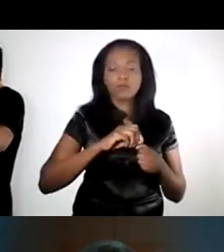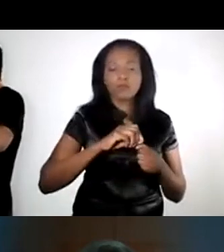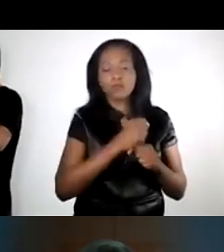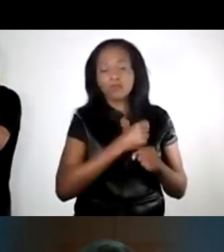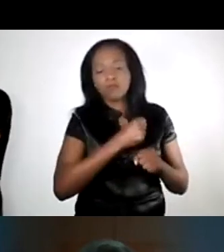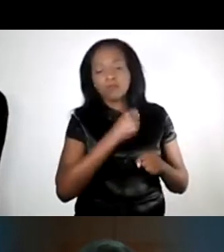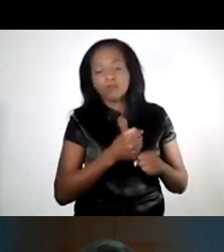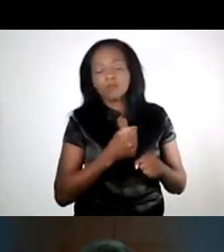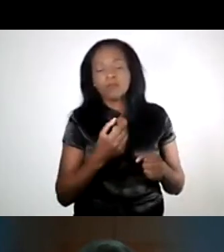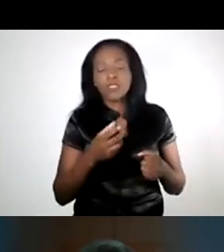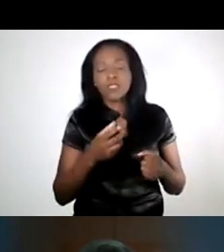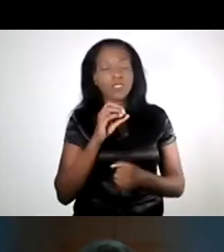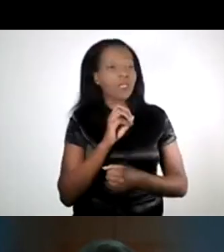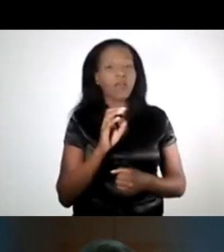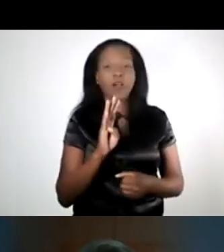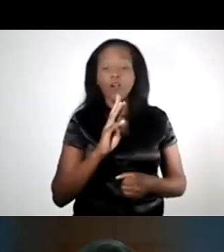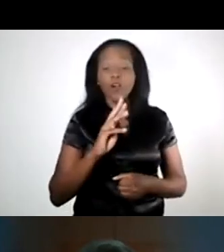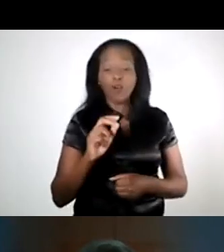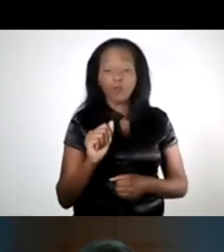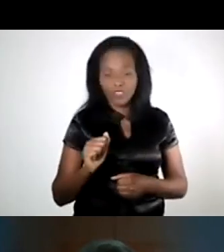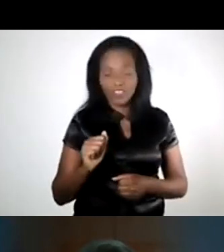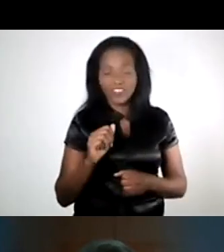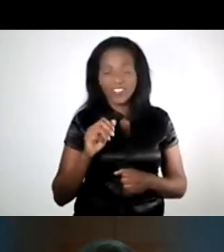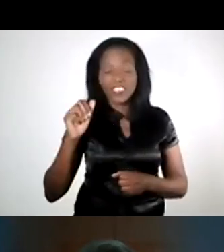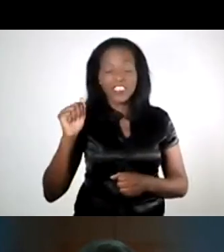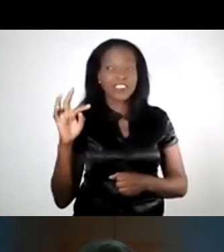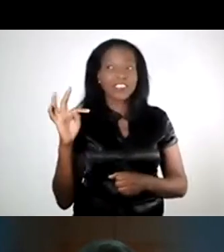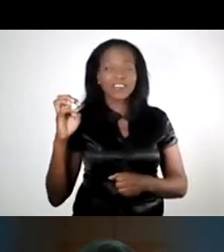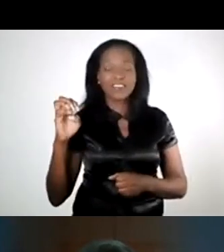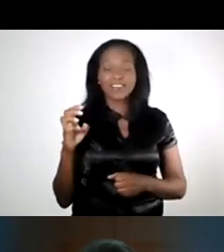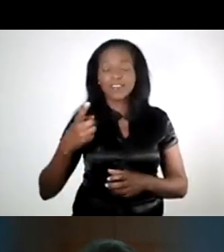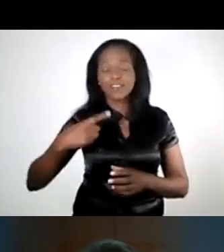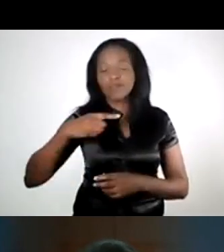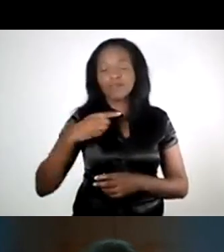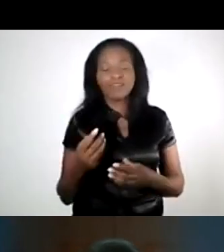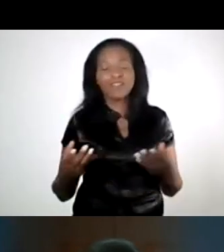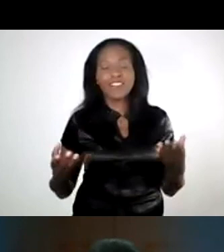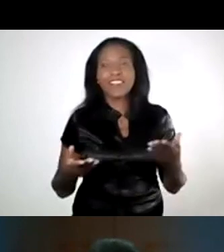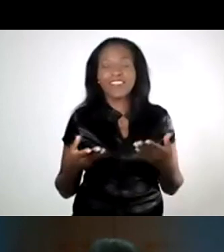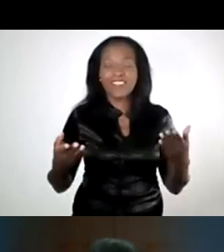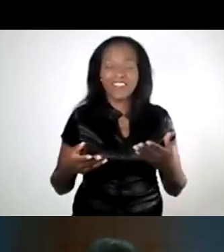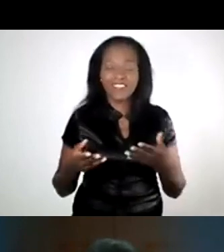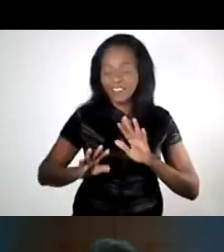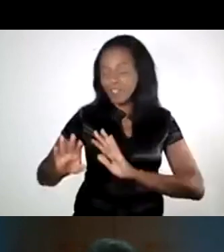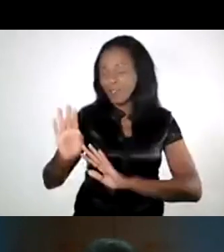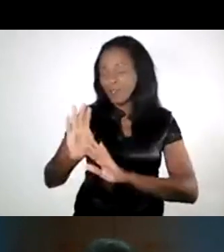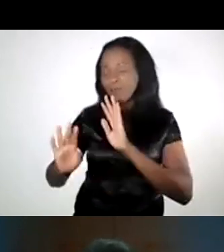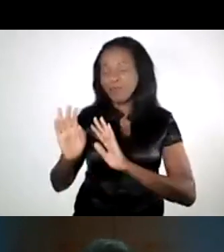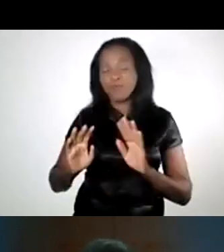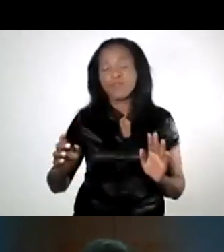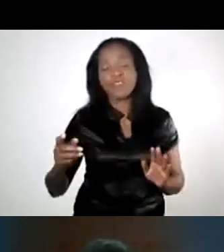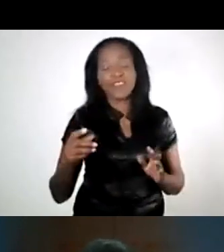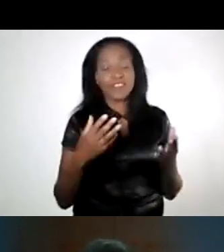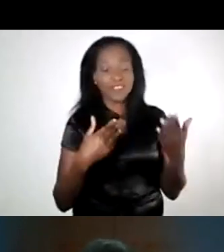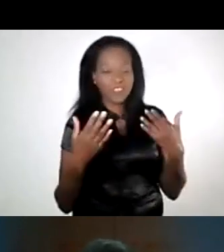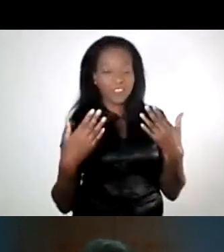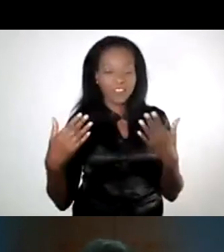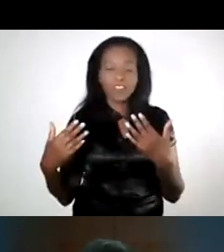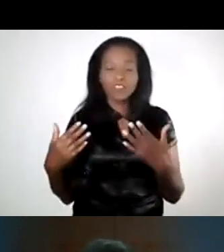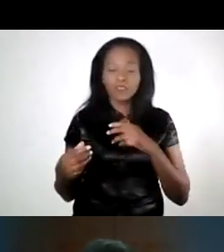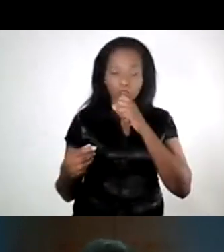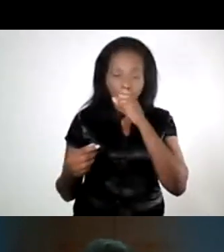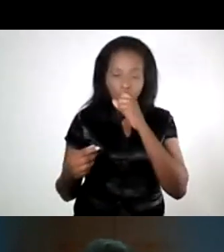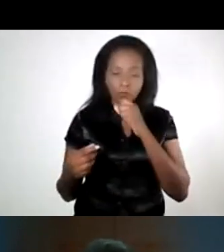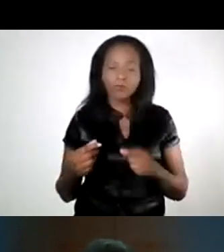mesmo, uma obra de arte, isso que vocês apresentaram para a gente hoje, e todo o cuidado, né, das nossas conversas até chegar aqui o dia